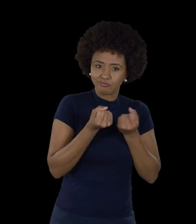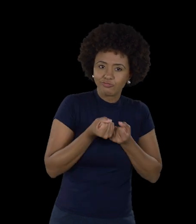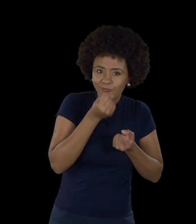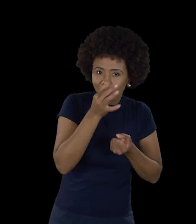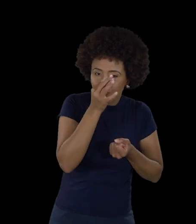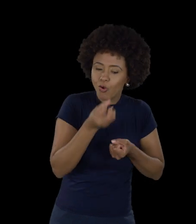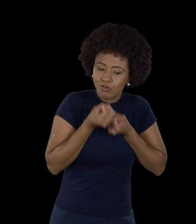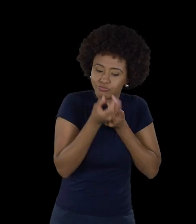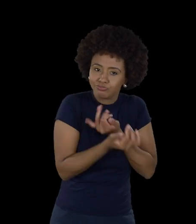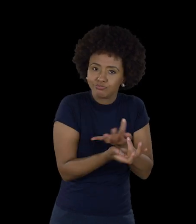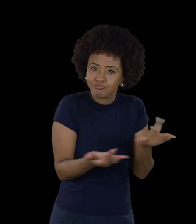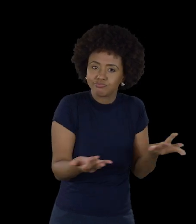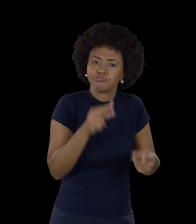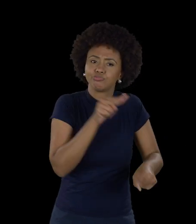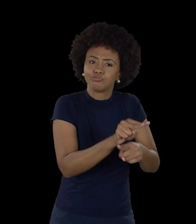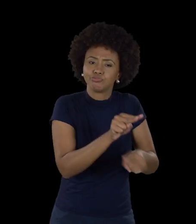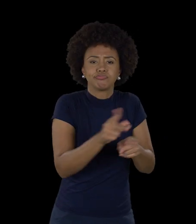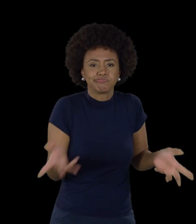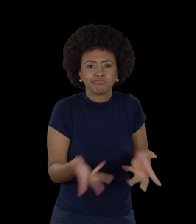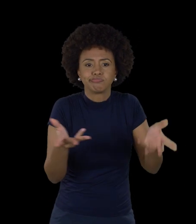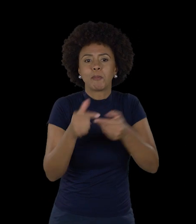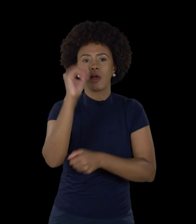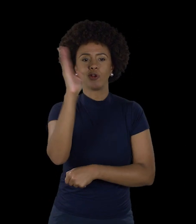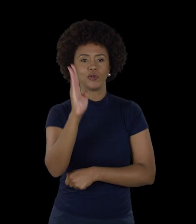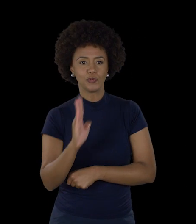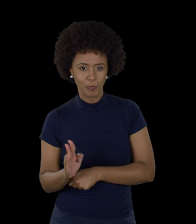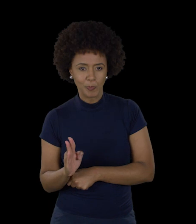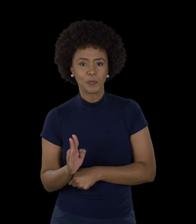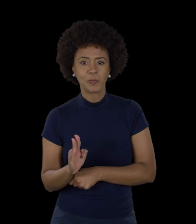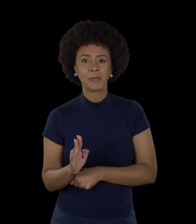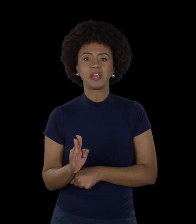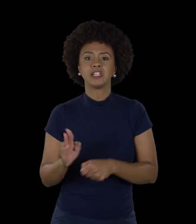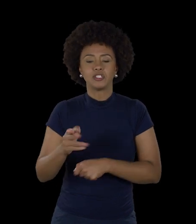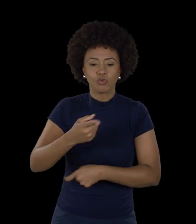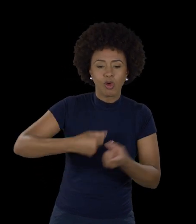contribuição inestimável à ciência brasileira.